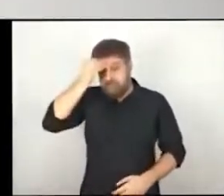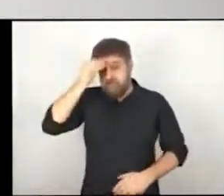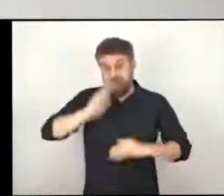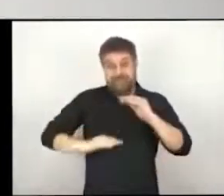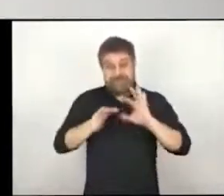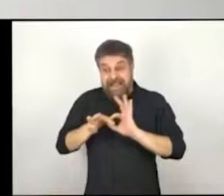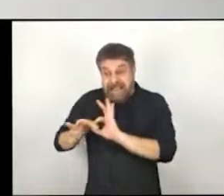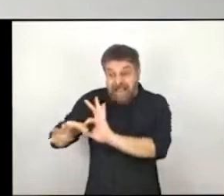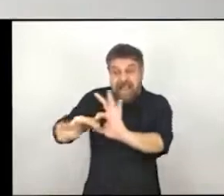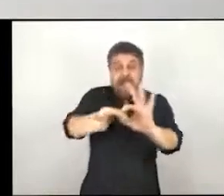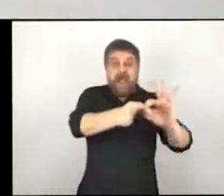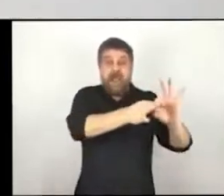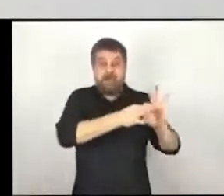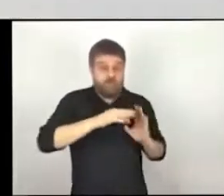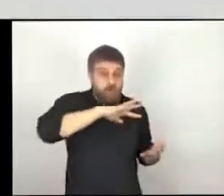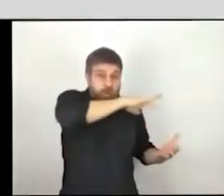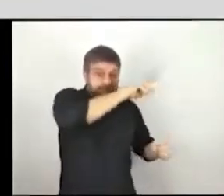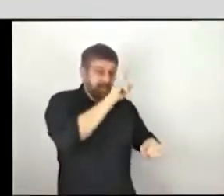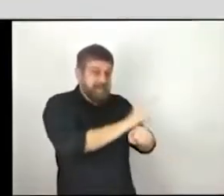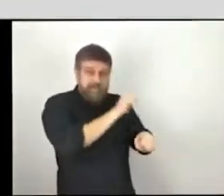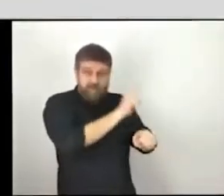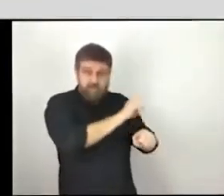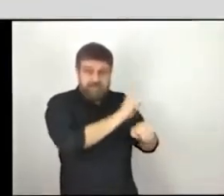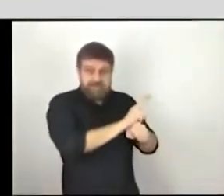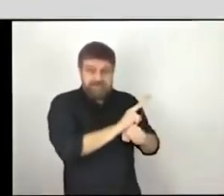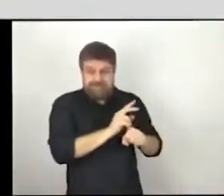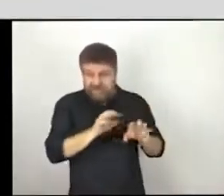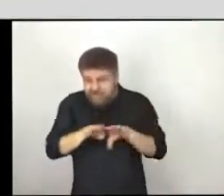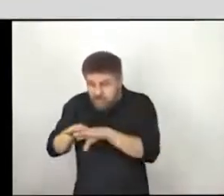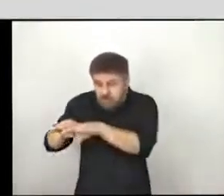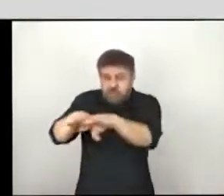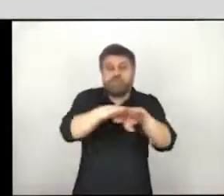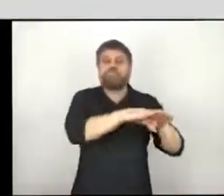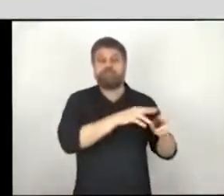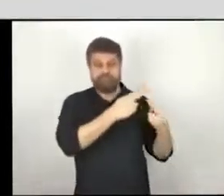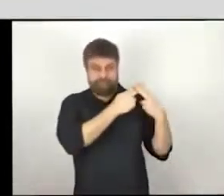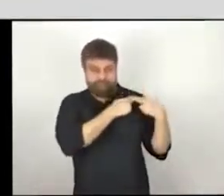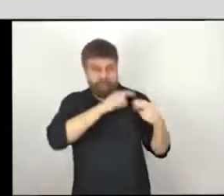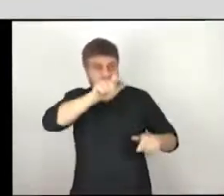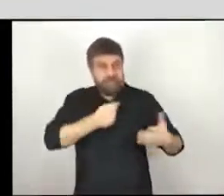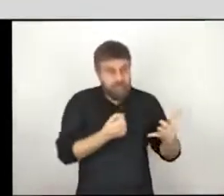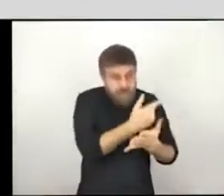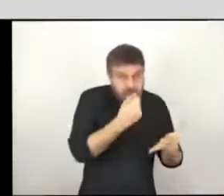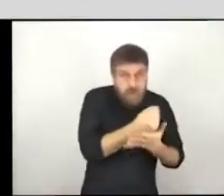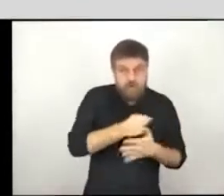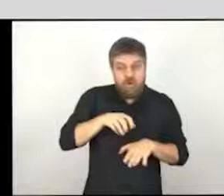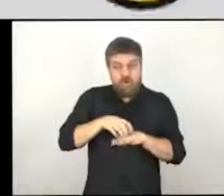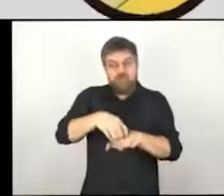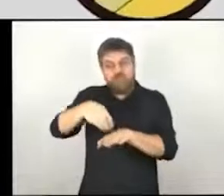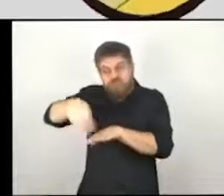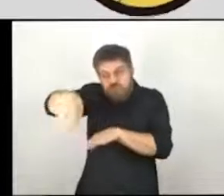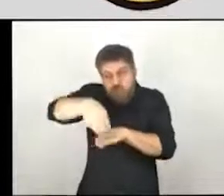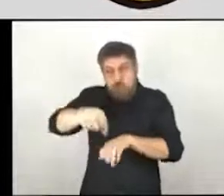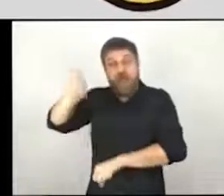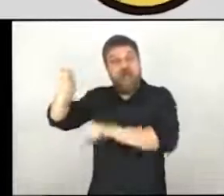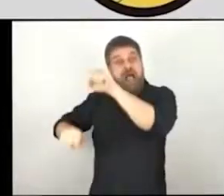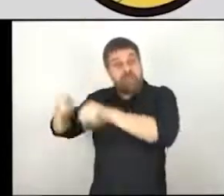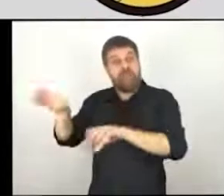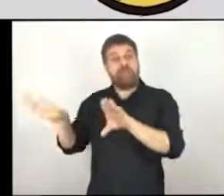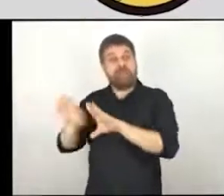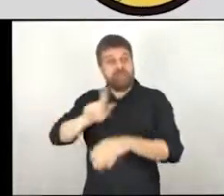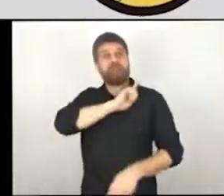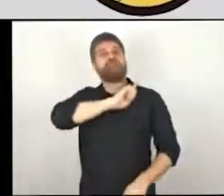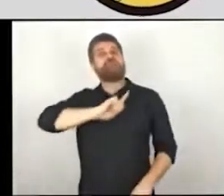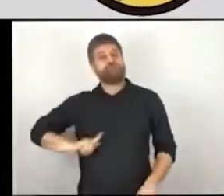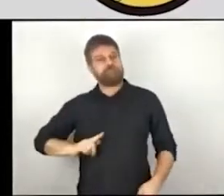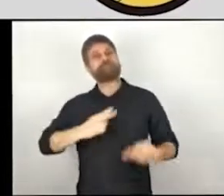que temos que fazer isso juntos. A iniciativa de cuidar do nosso planeta deve ser pauta de todo mundo. dos consumidores, dos distribuidores, das